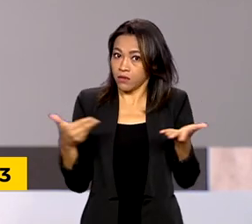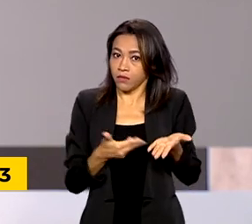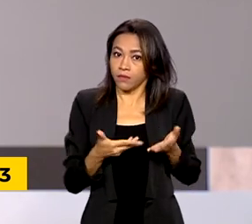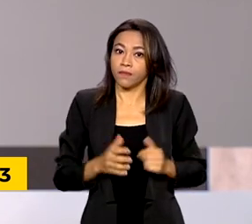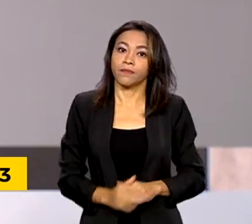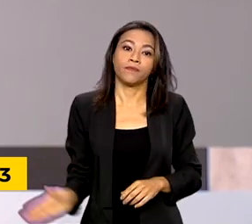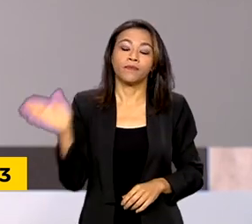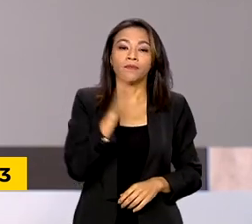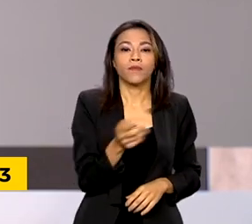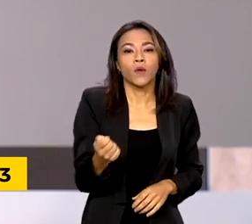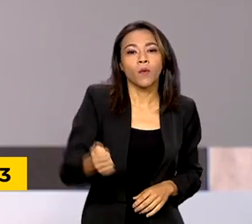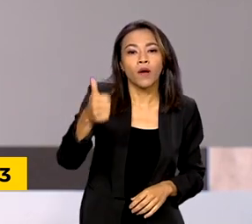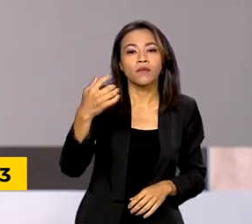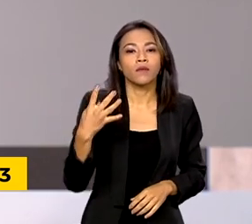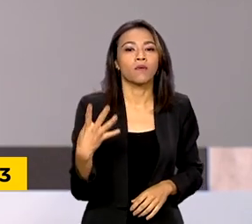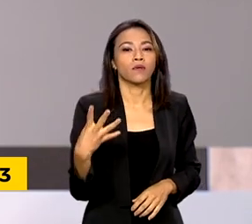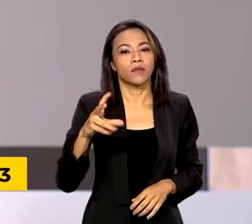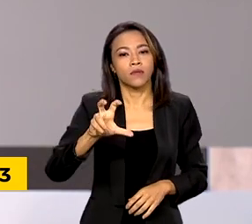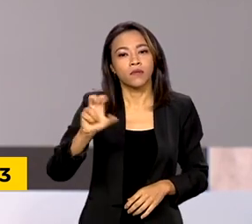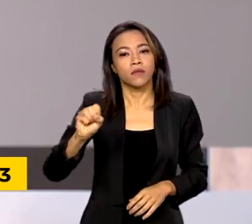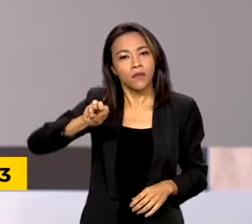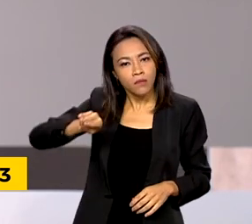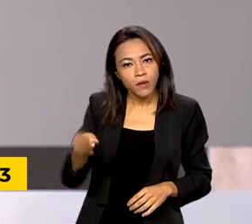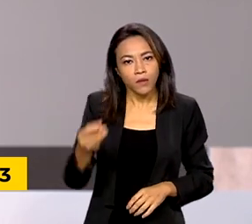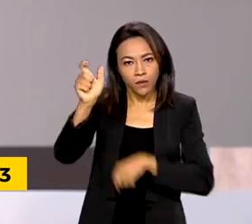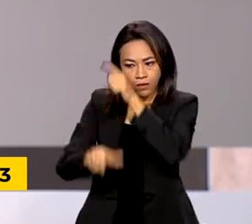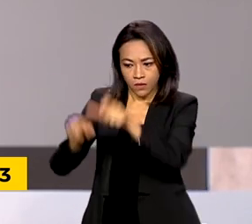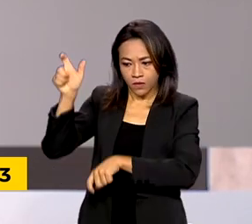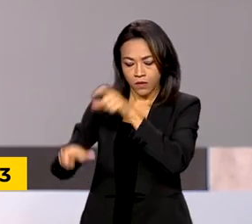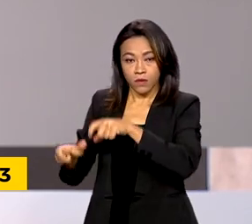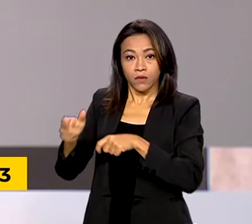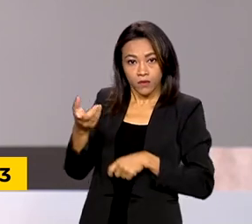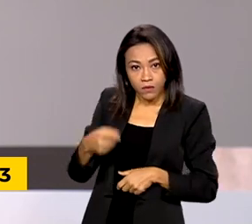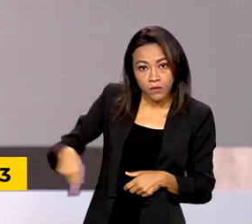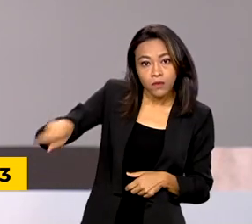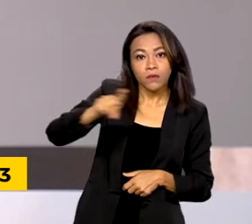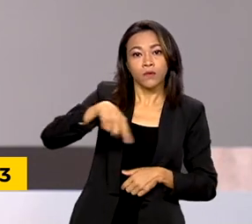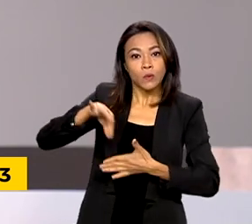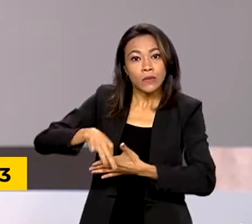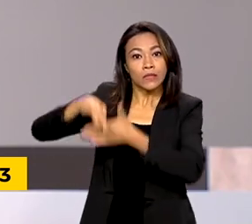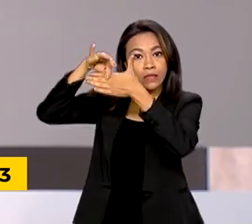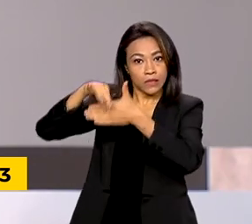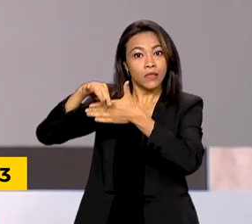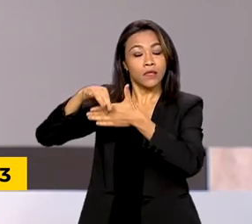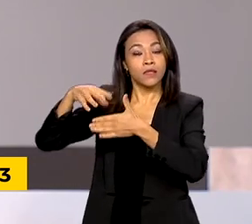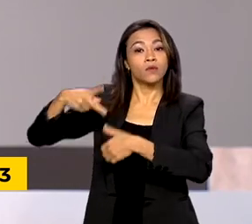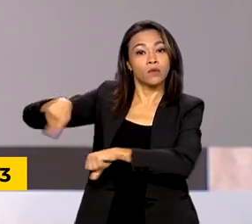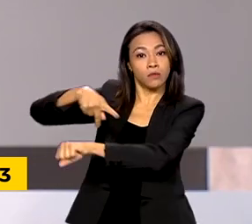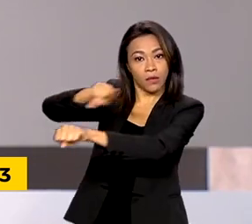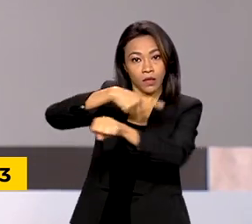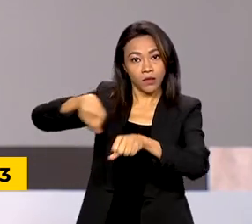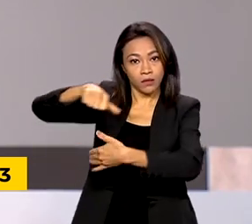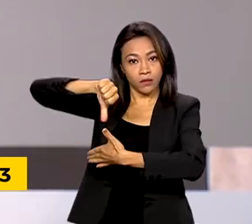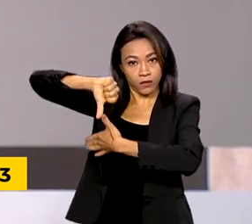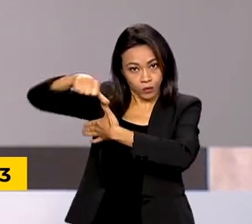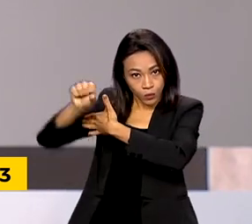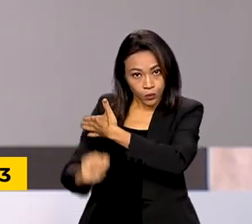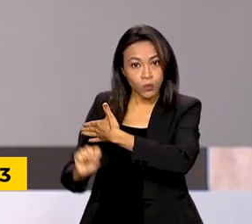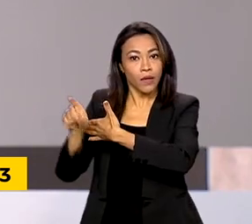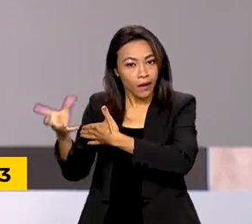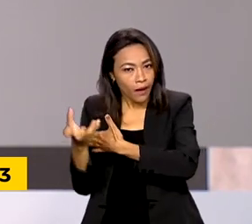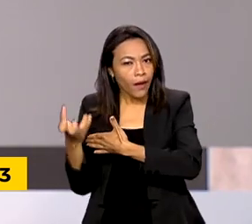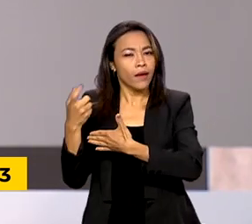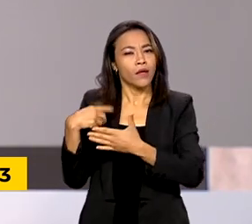Com quase 450 milhões de habitantes, os líderes dos países sul-americanos tentam alinhar a capacidade